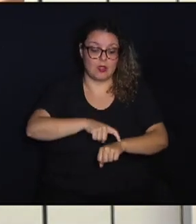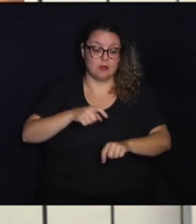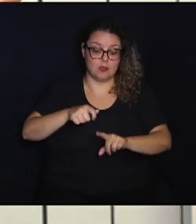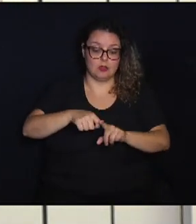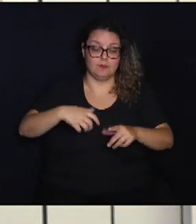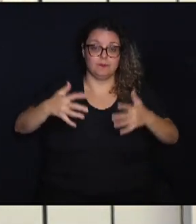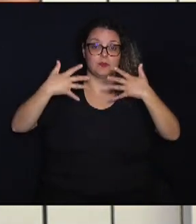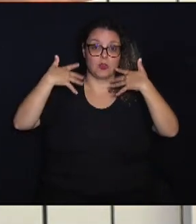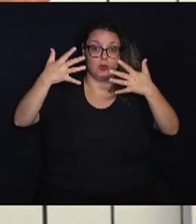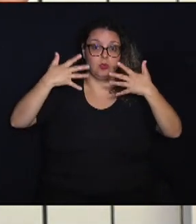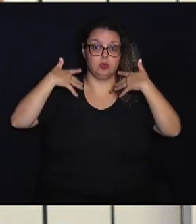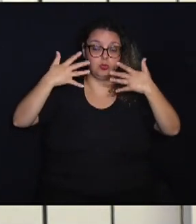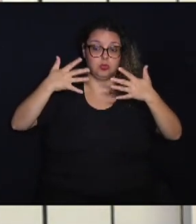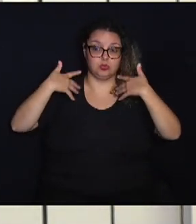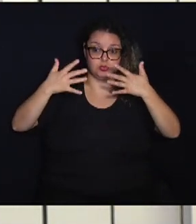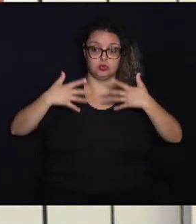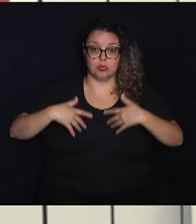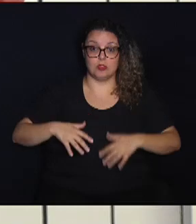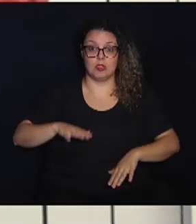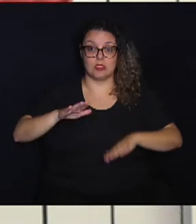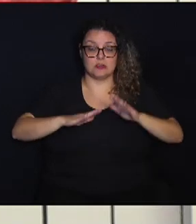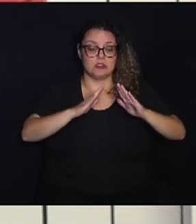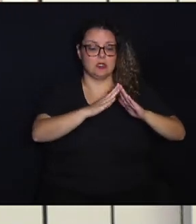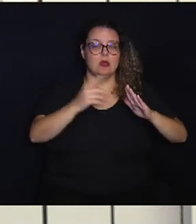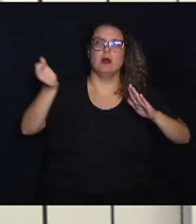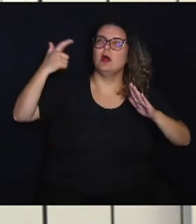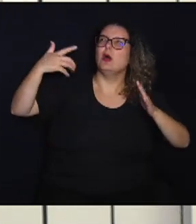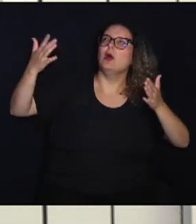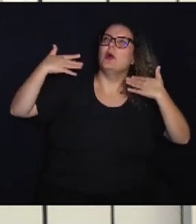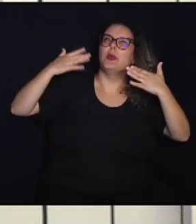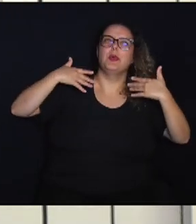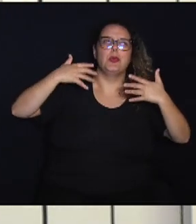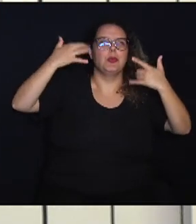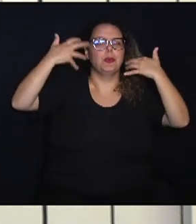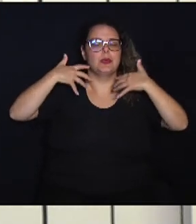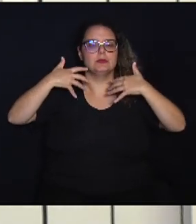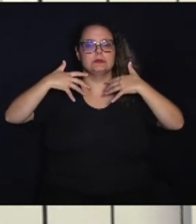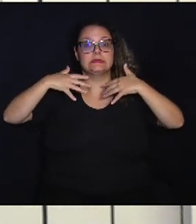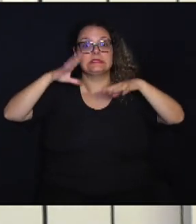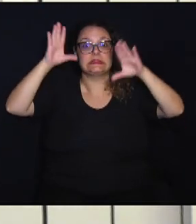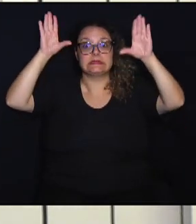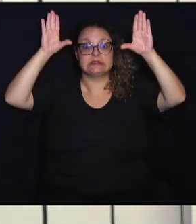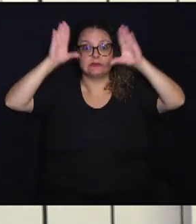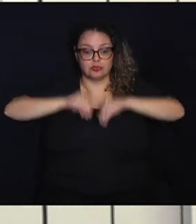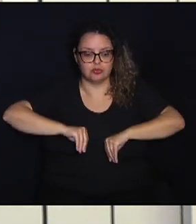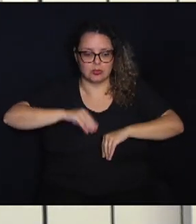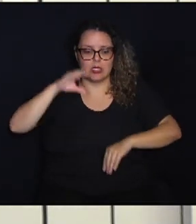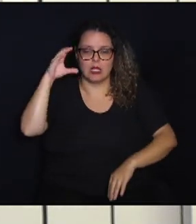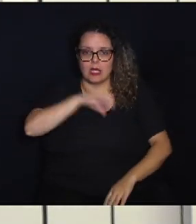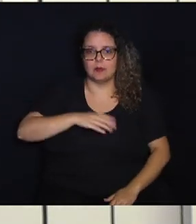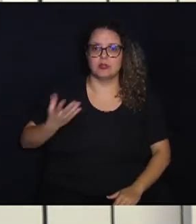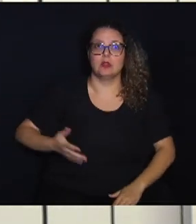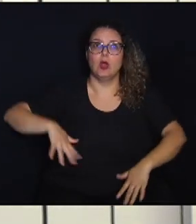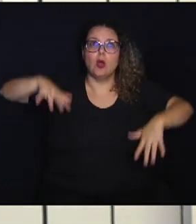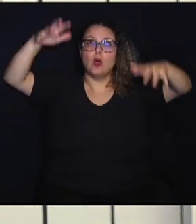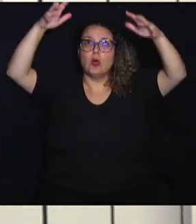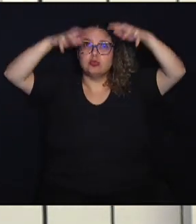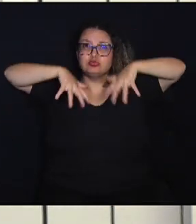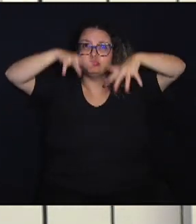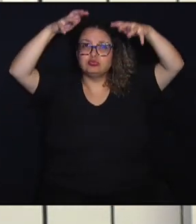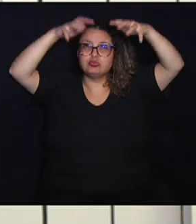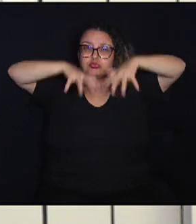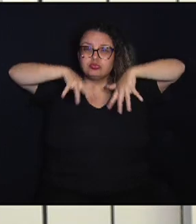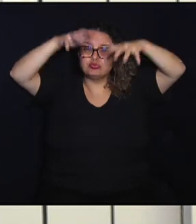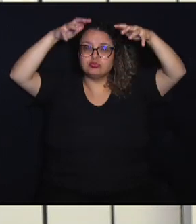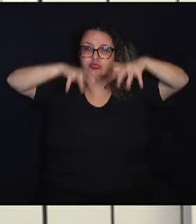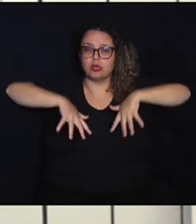fortes chuvas, né? Às vezes a gente sai de casa, tá sol, tempo aberto, de repente fecha o tempo, vem temporal e a gente sabe que tem muitas